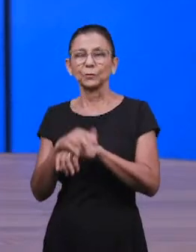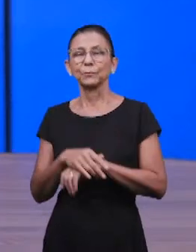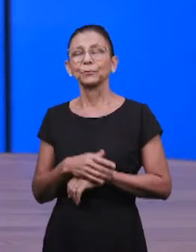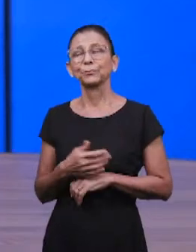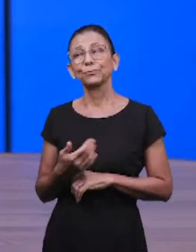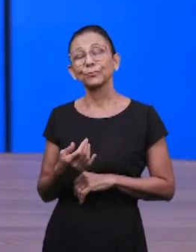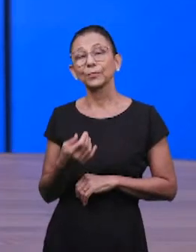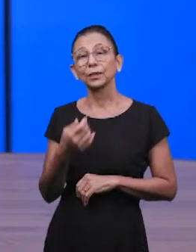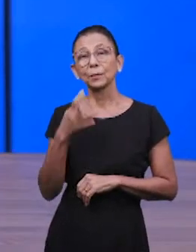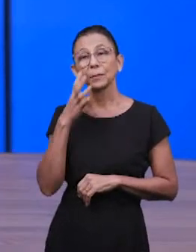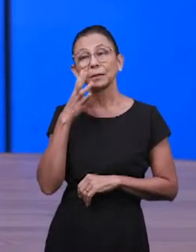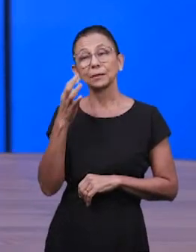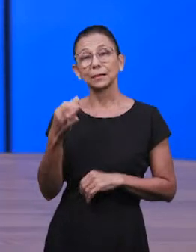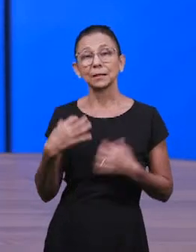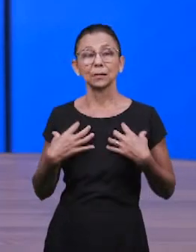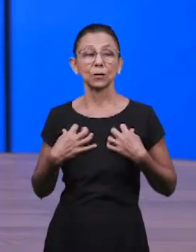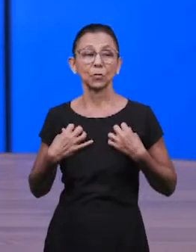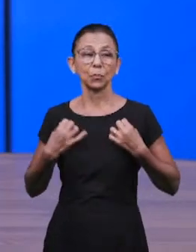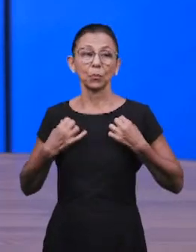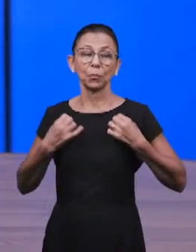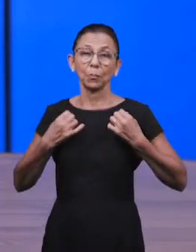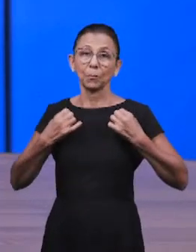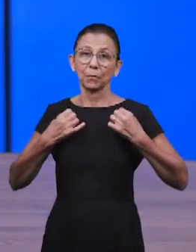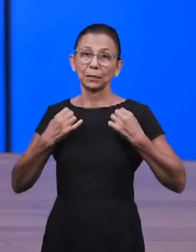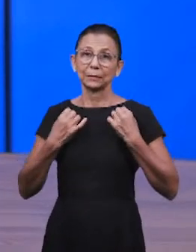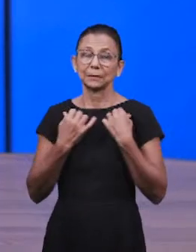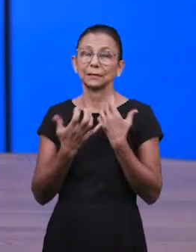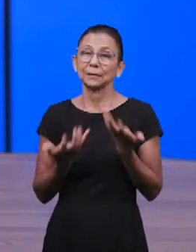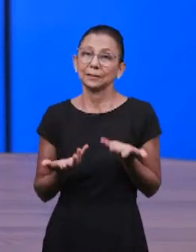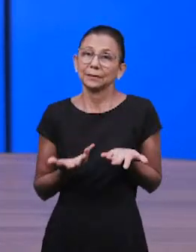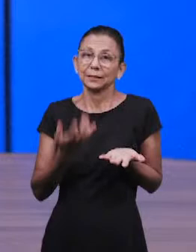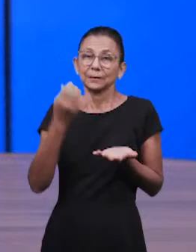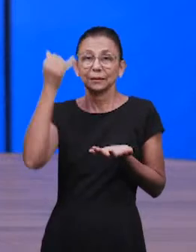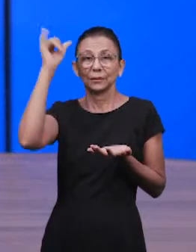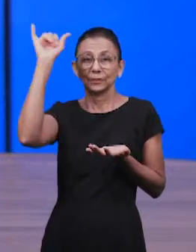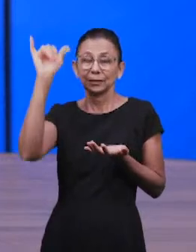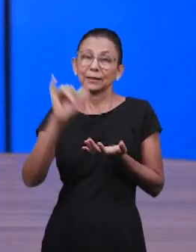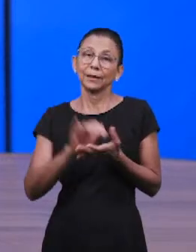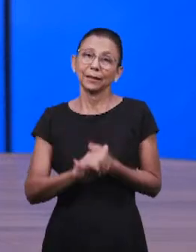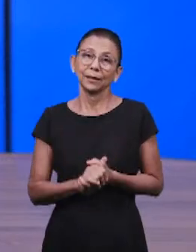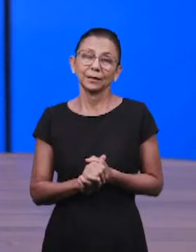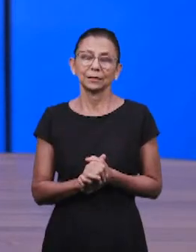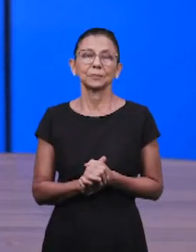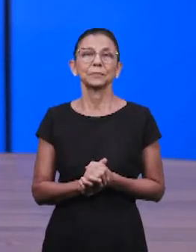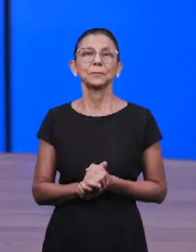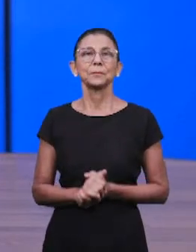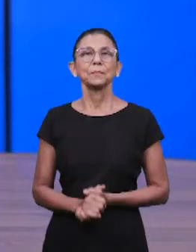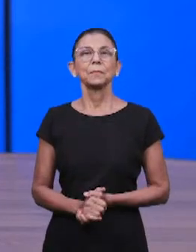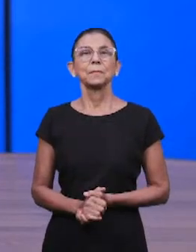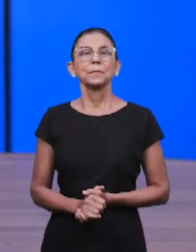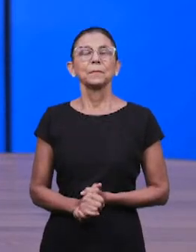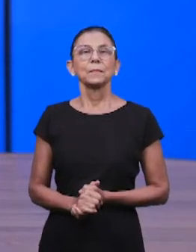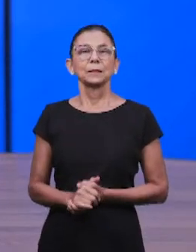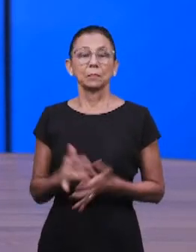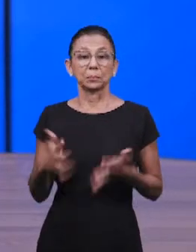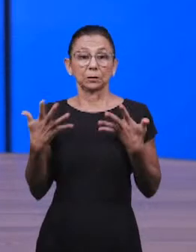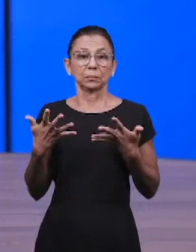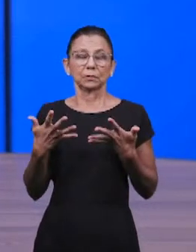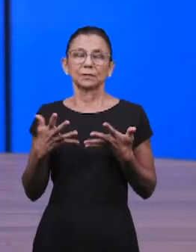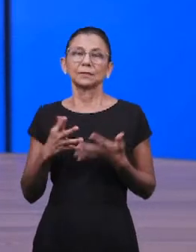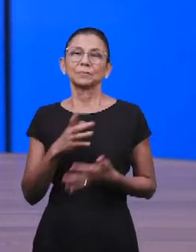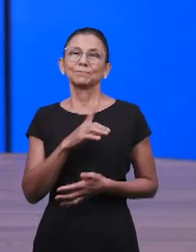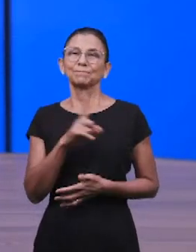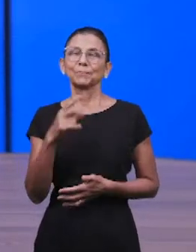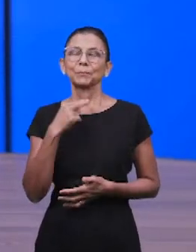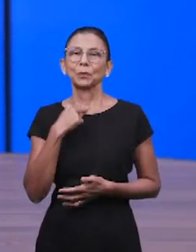determinados trajes, né, que chamam a atenção das pessoas. O mais importante, quando você está dando uma resposta na escola bíblica, é que as pessoas prestem